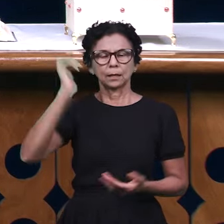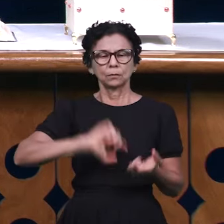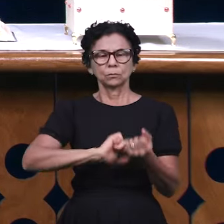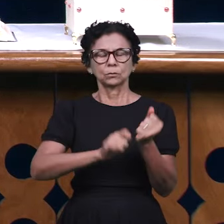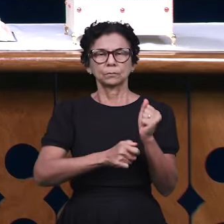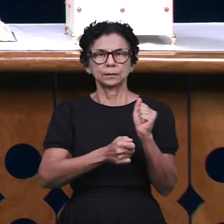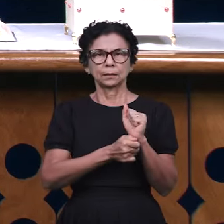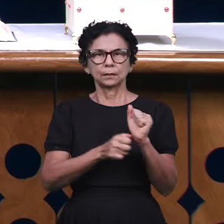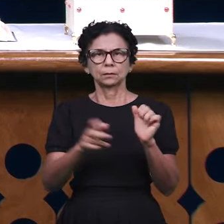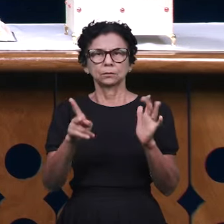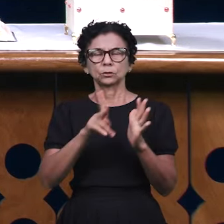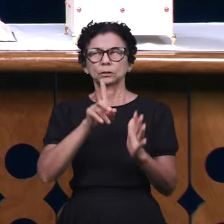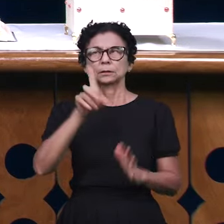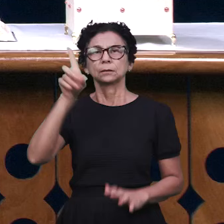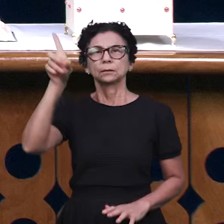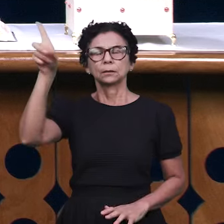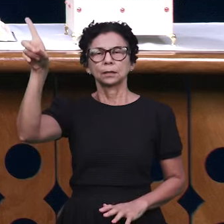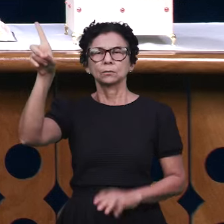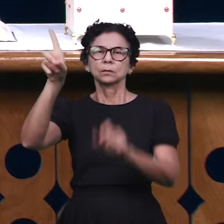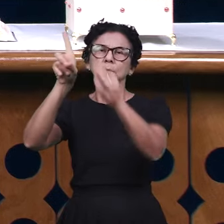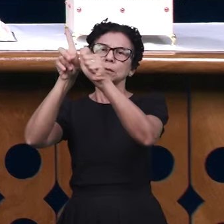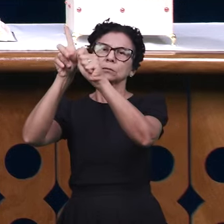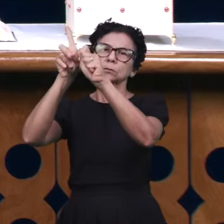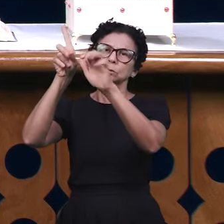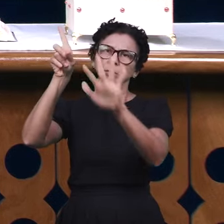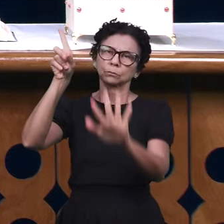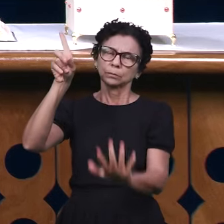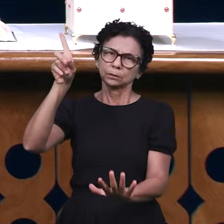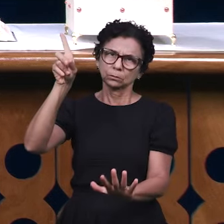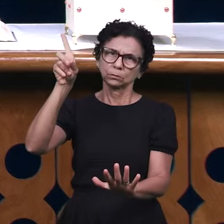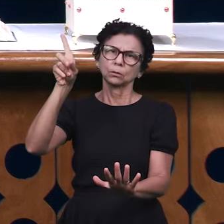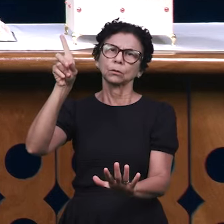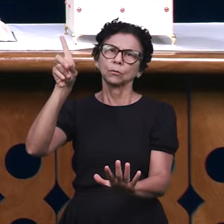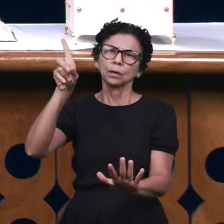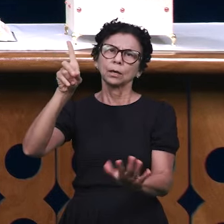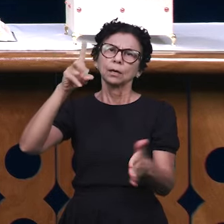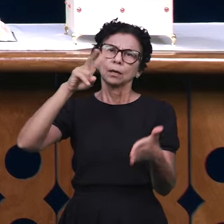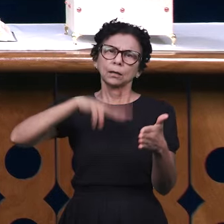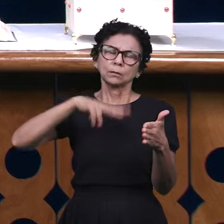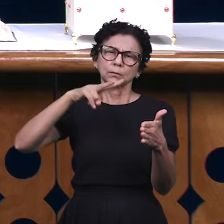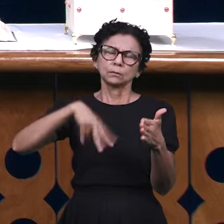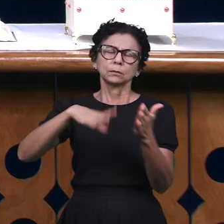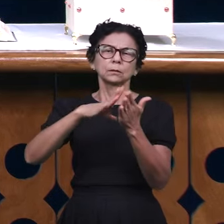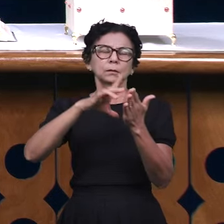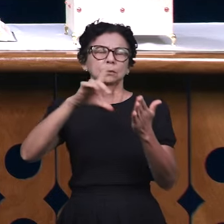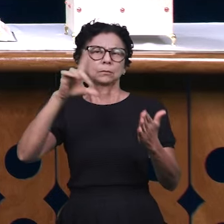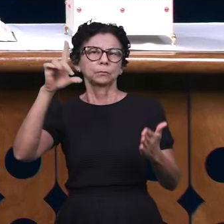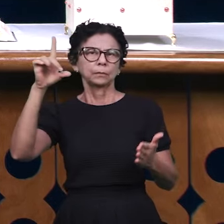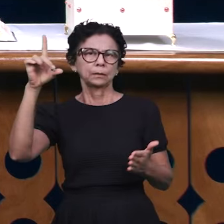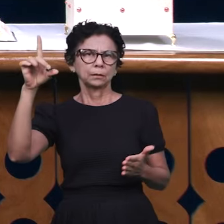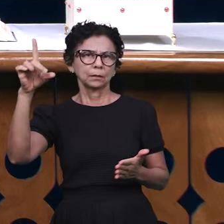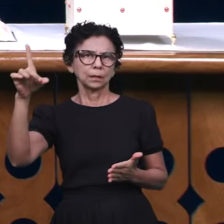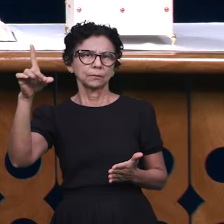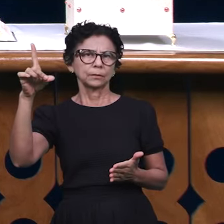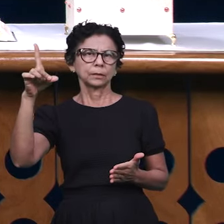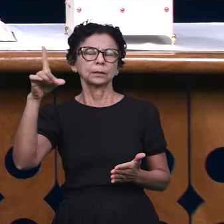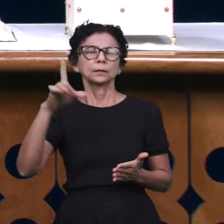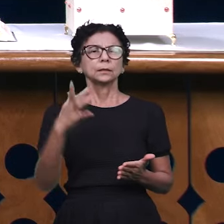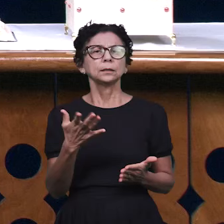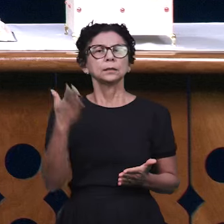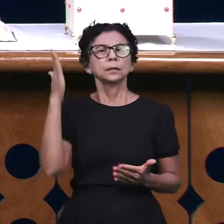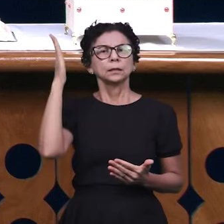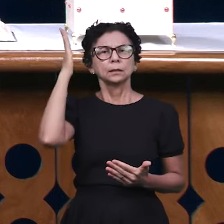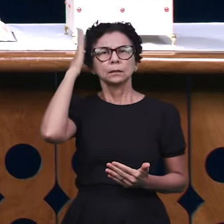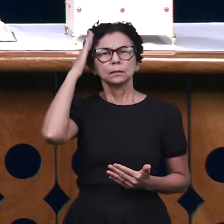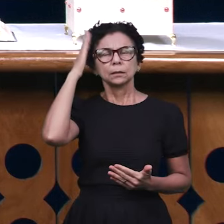nos mistérios de Deus. Que Deus te abençoe ao ler a palavra de Deus, no sentido de